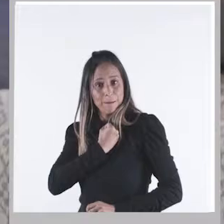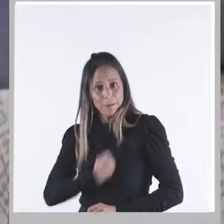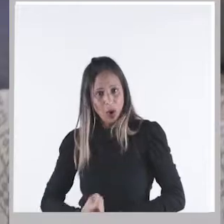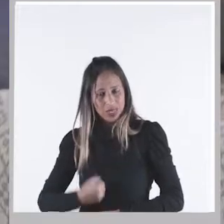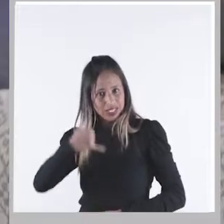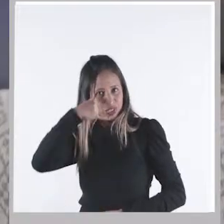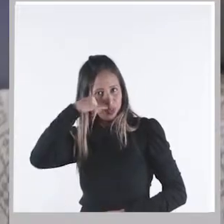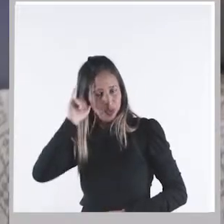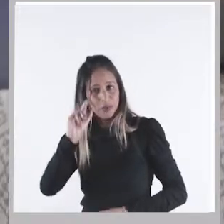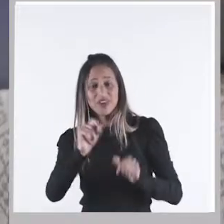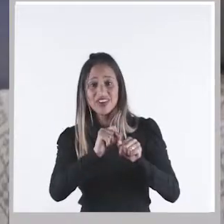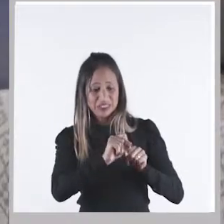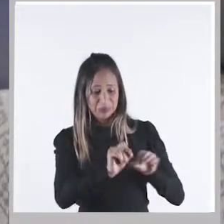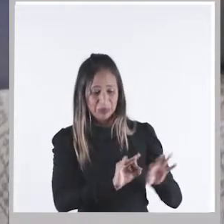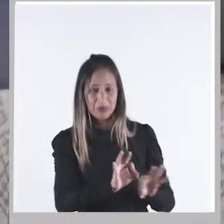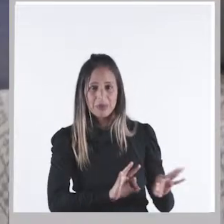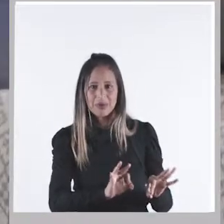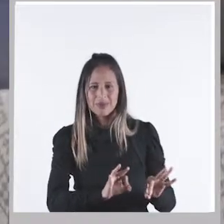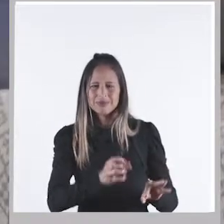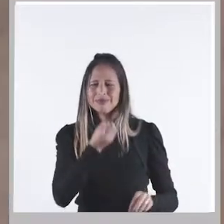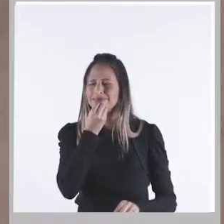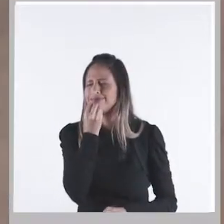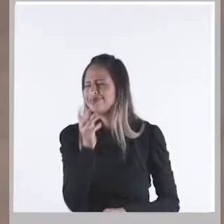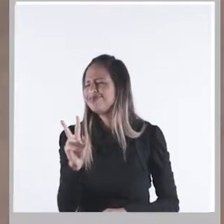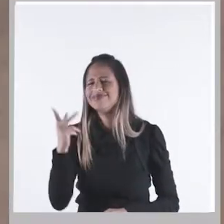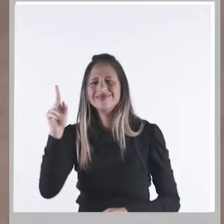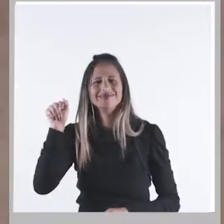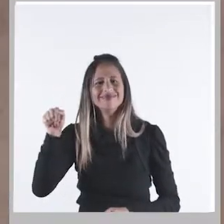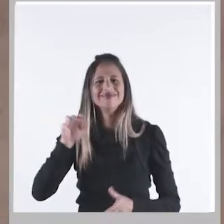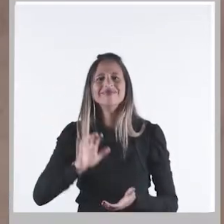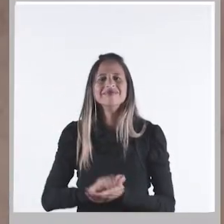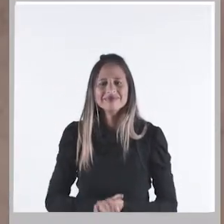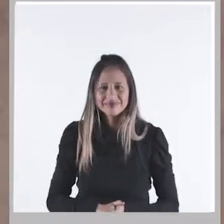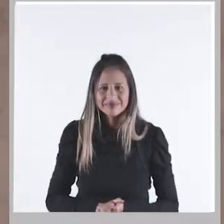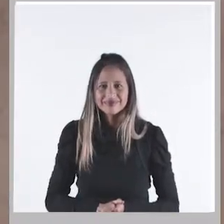fazer o adobe é muito bom, né?